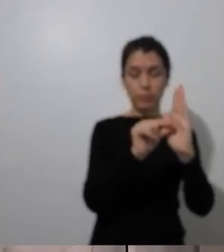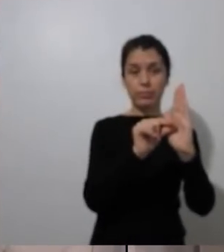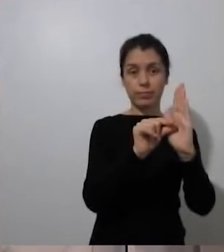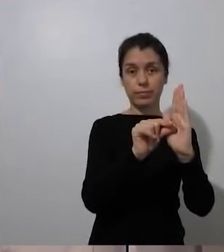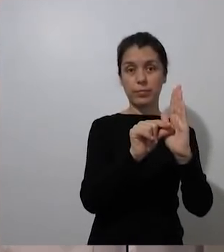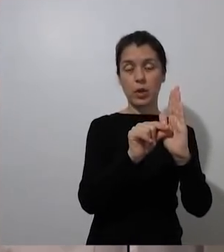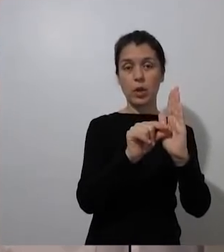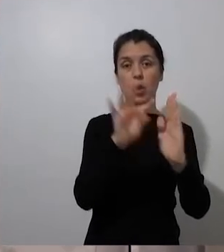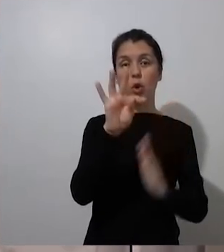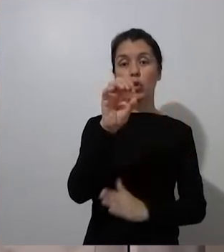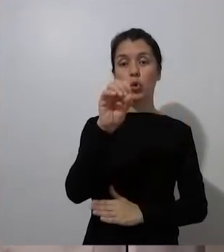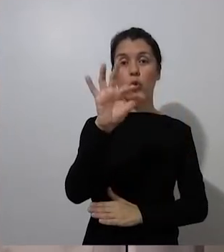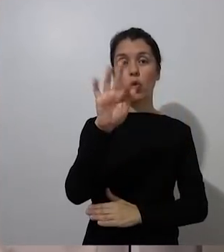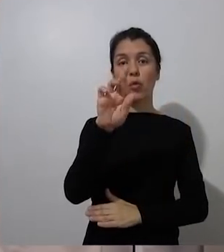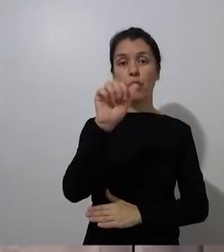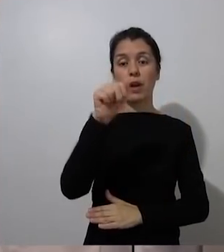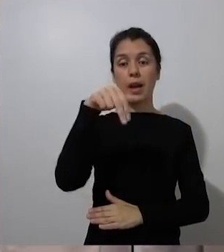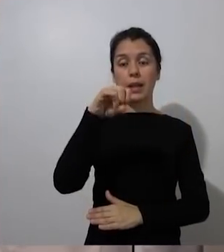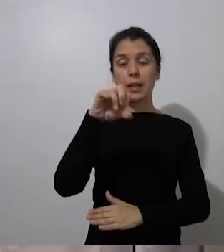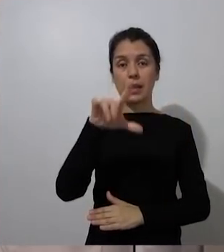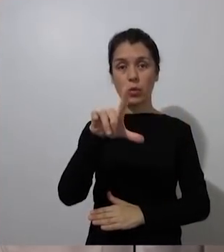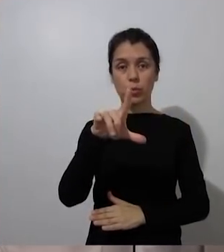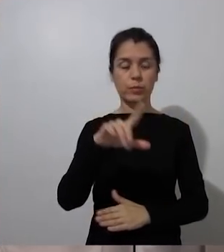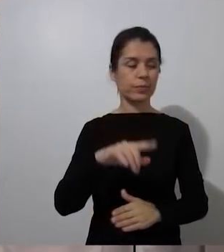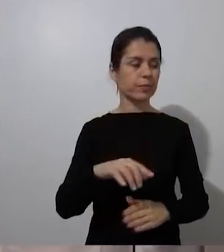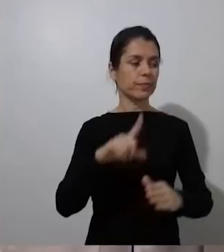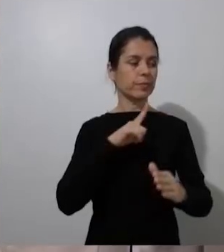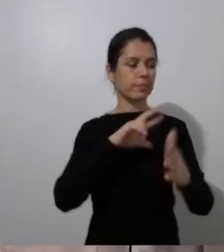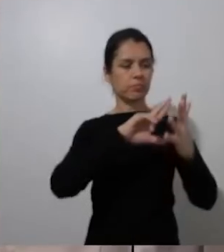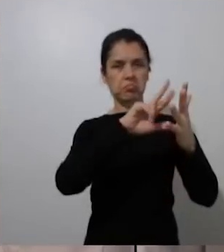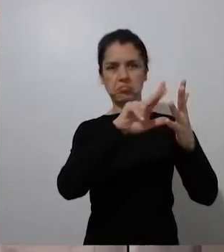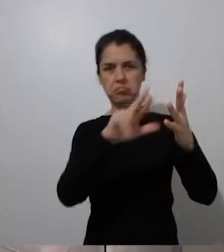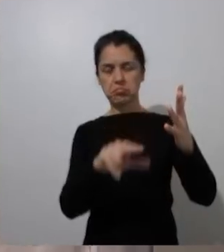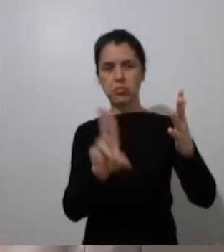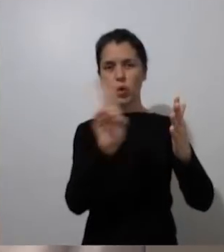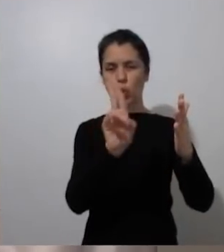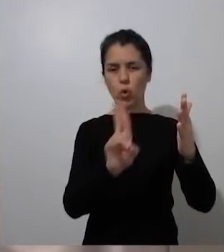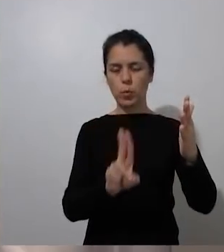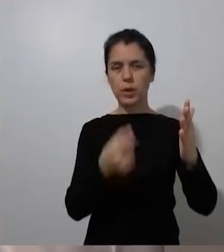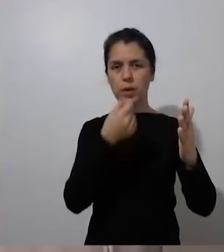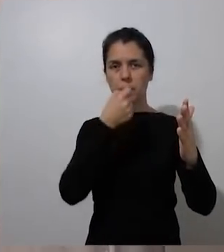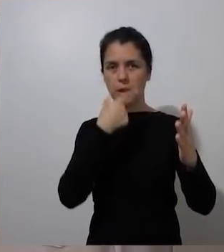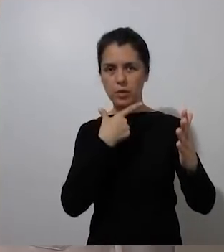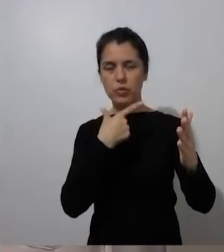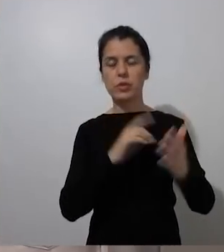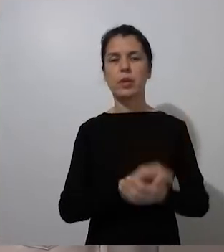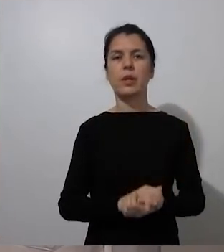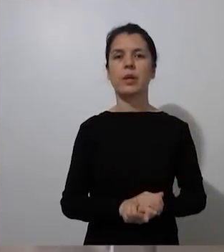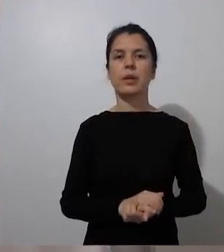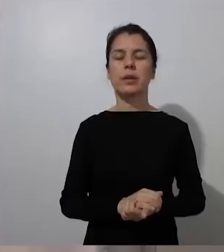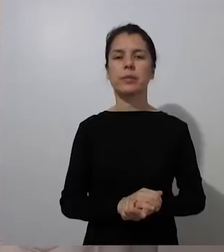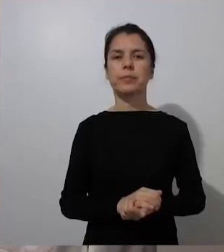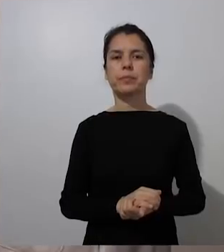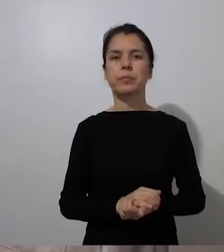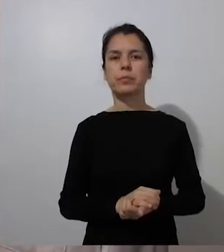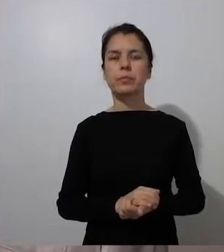e noradrenalina, no caso o tofranil. Aqui os duais nós temos o Ixel, o milnacipran, nós temos a duloxetina, nós